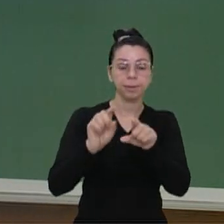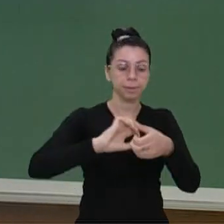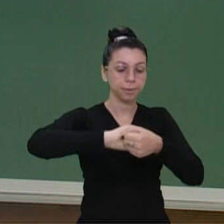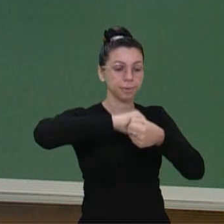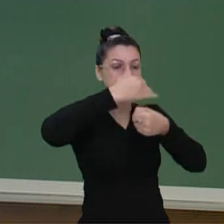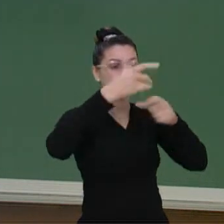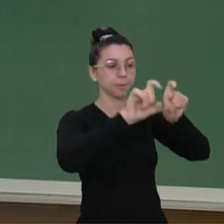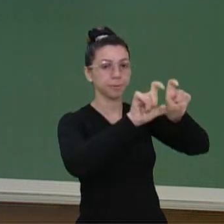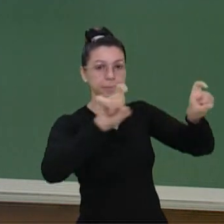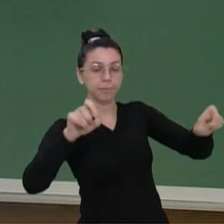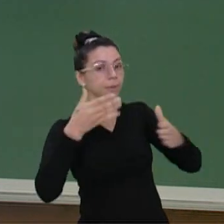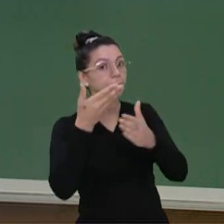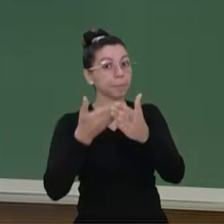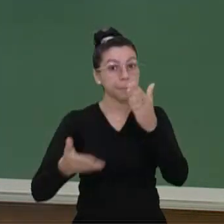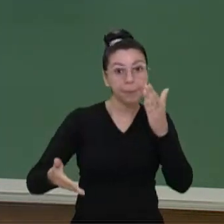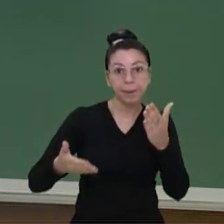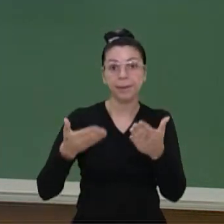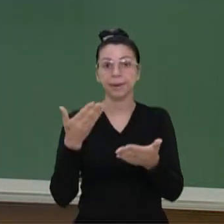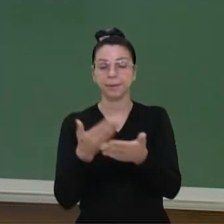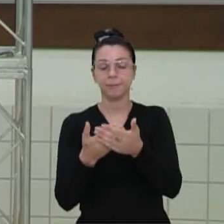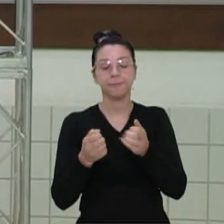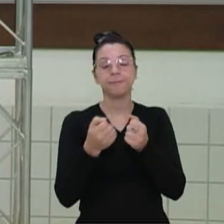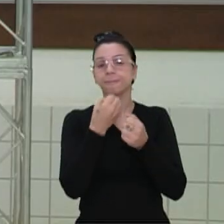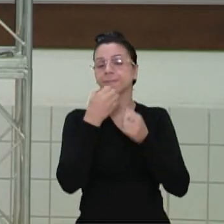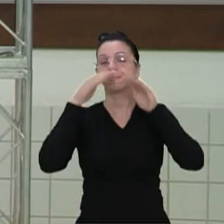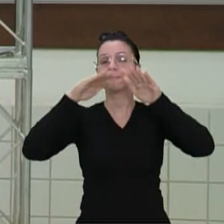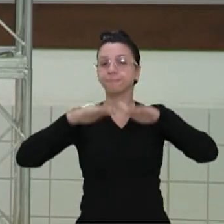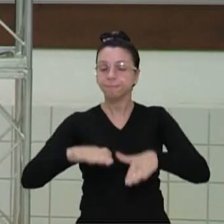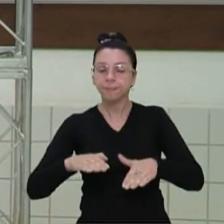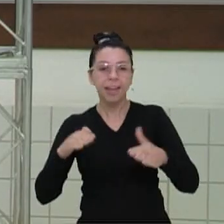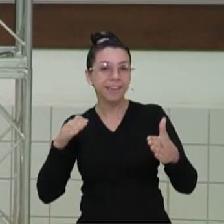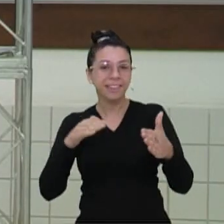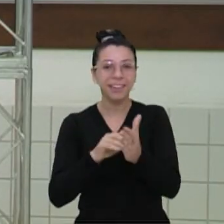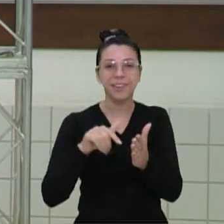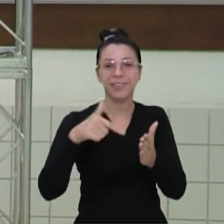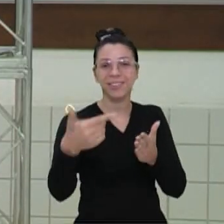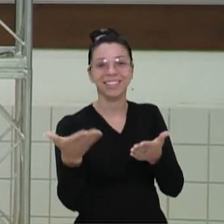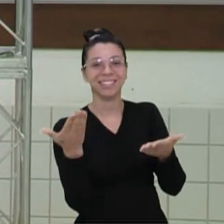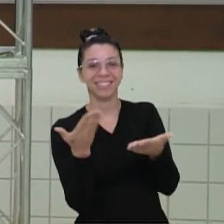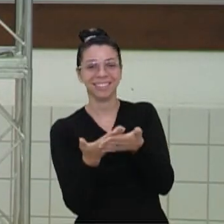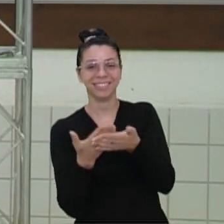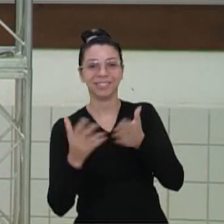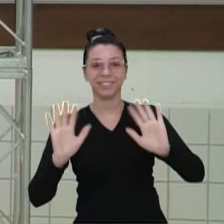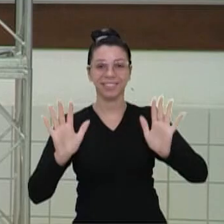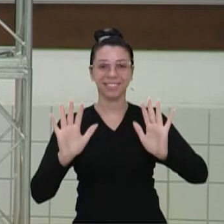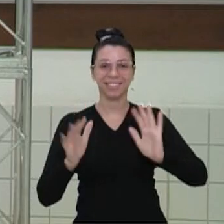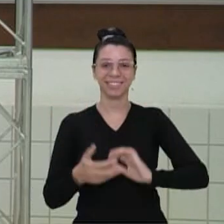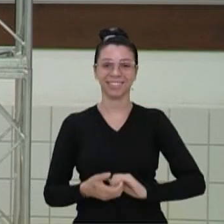não perca a próxima aula, fique bem e a gente se vê lá. Um abraço.